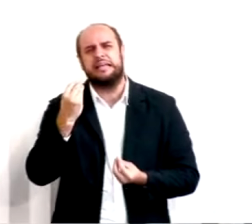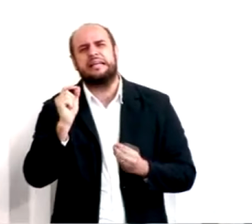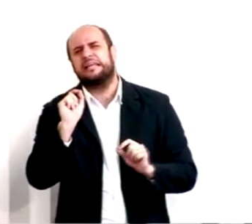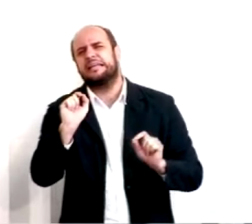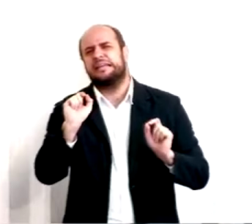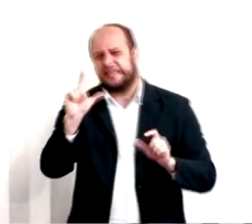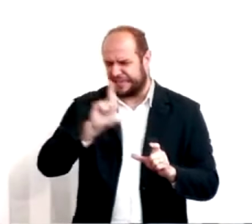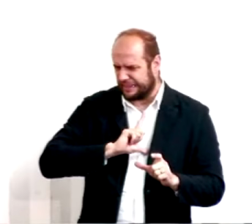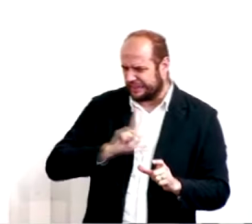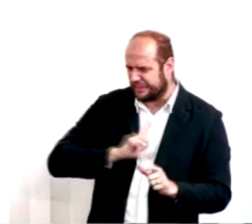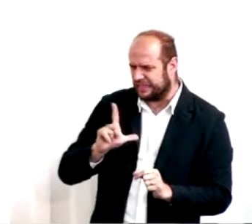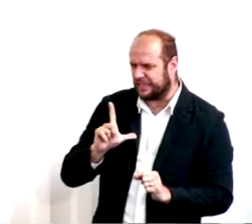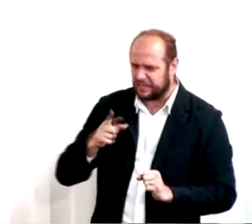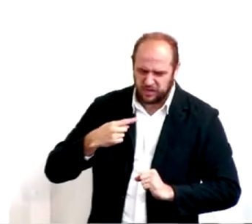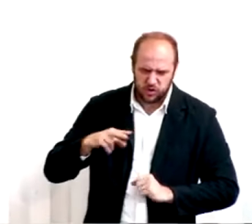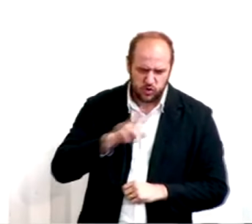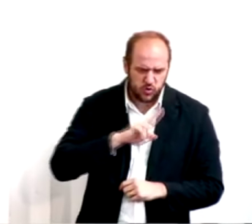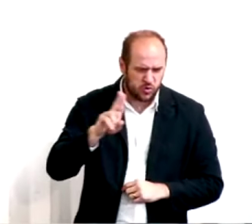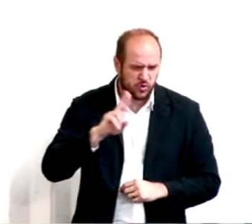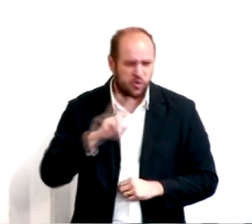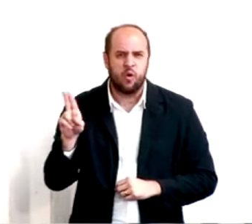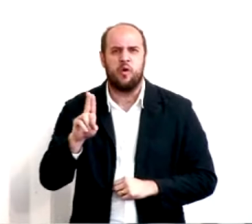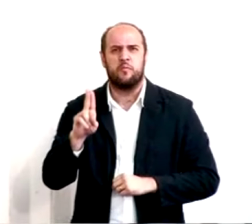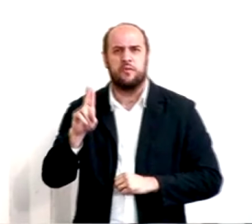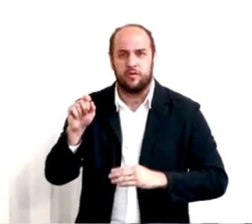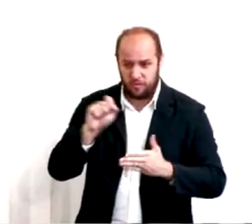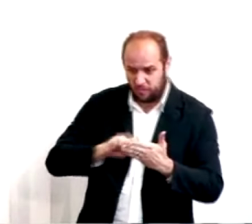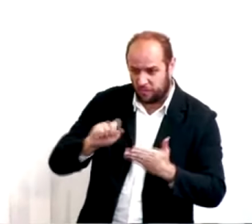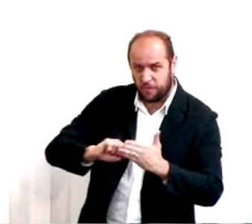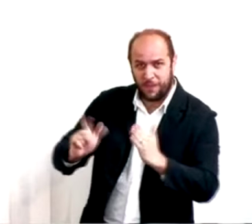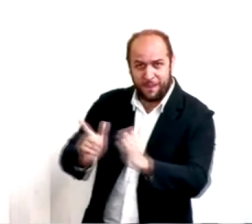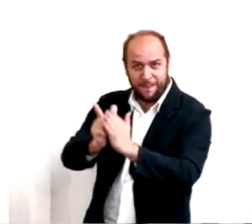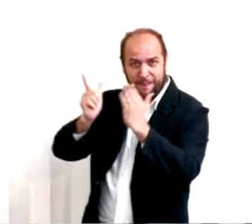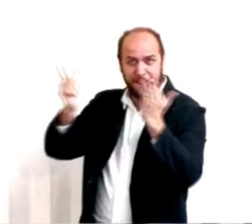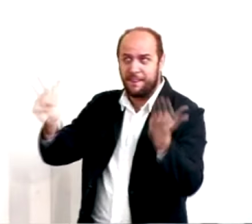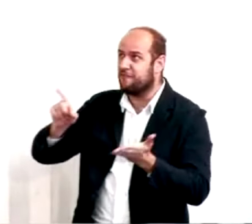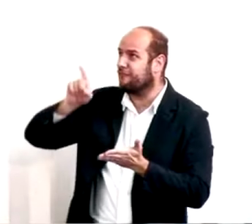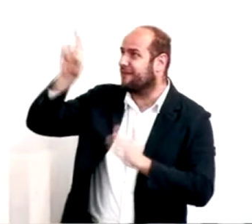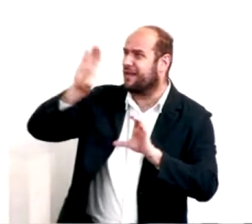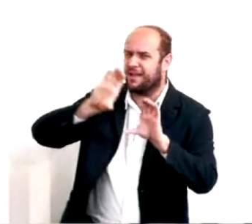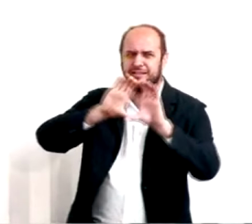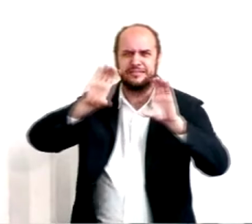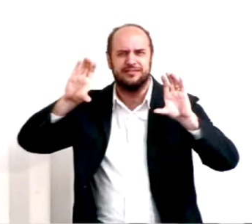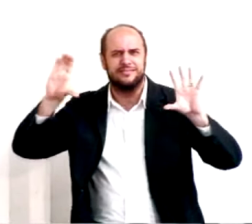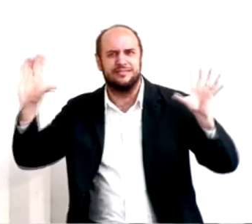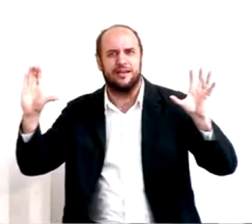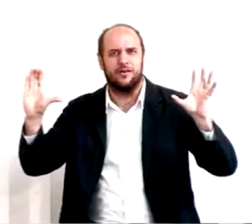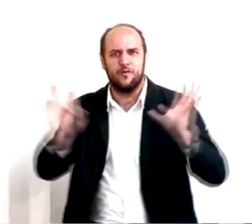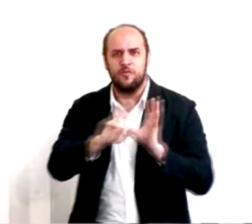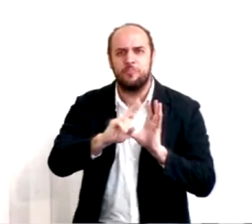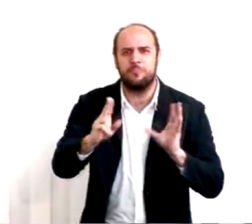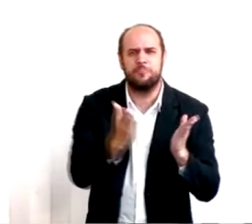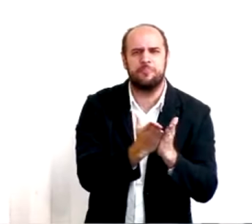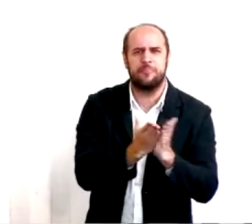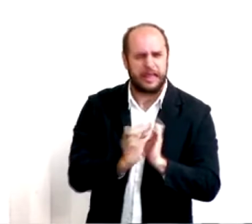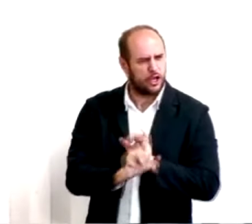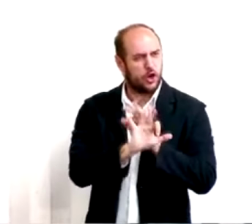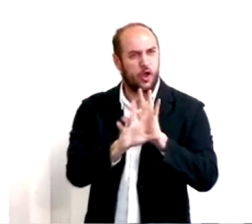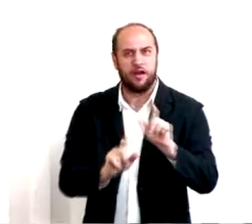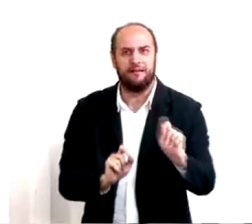essa de termos um nome escrito no livro da vida de sermos chamados de cristãos que Glória é